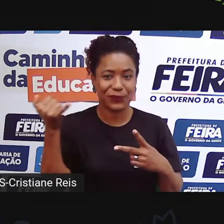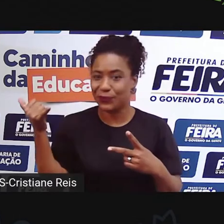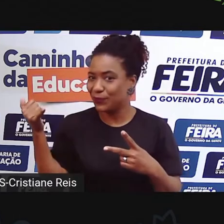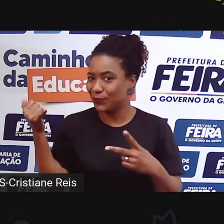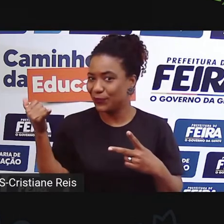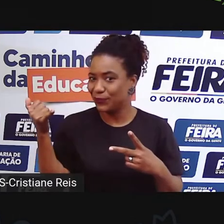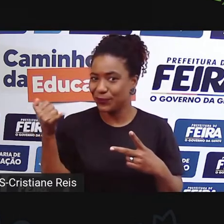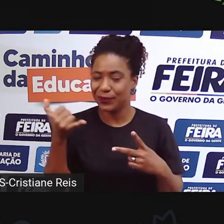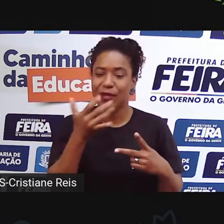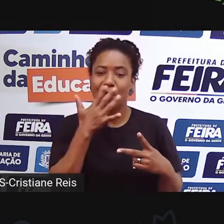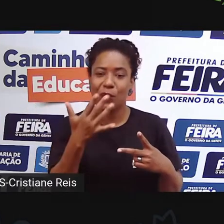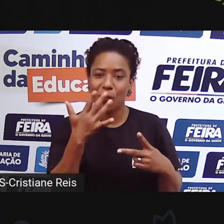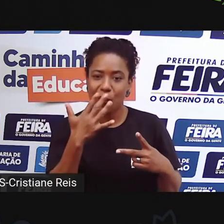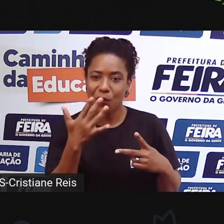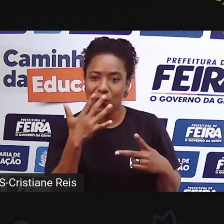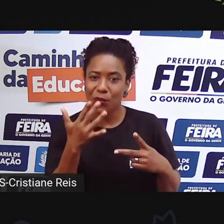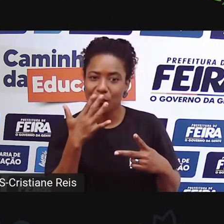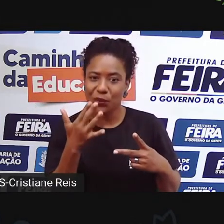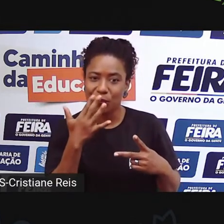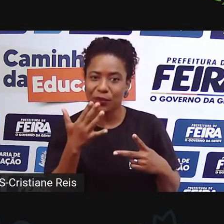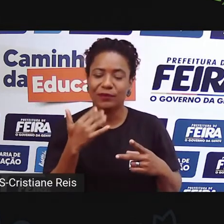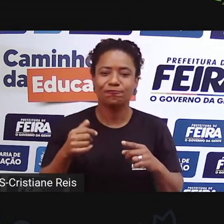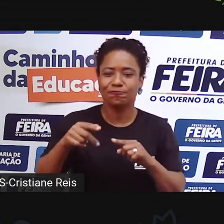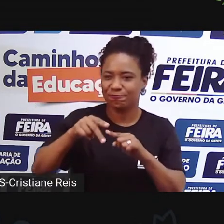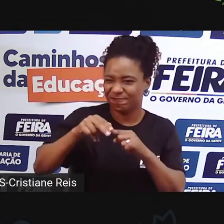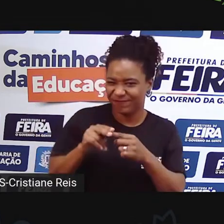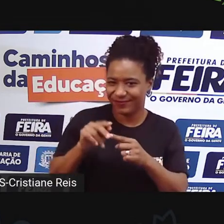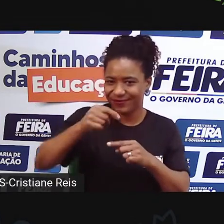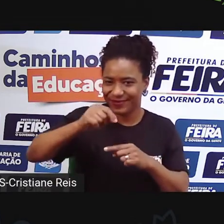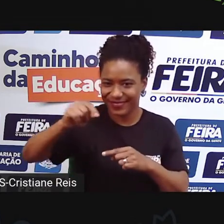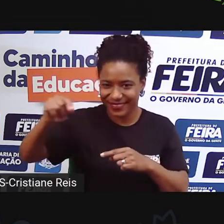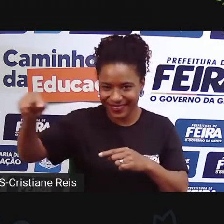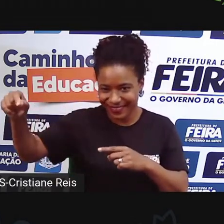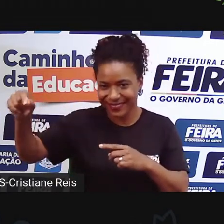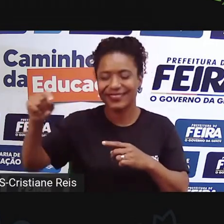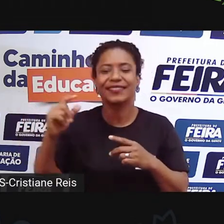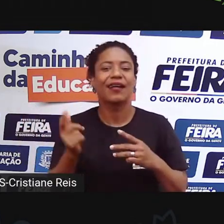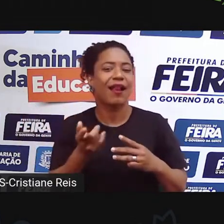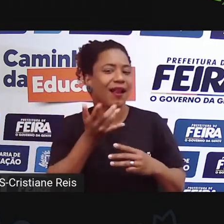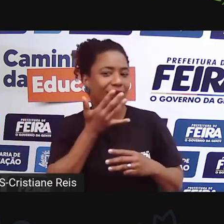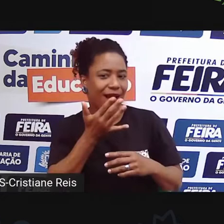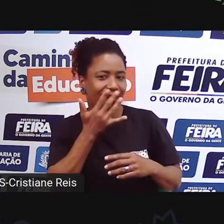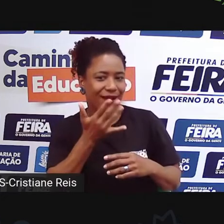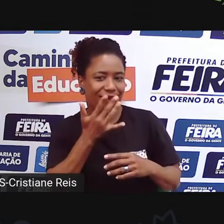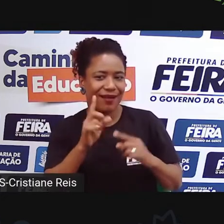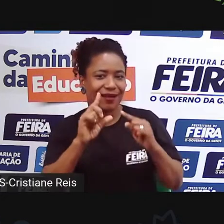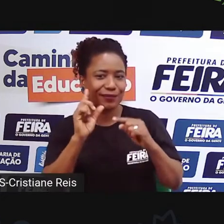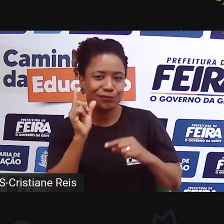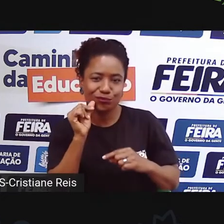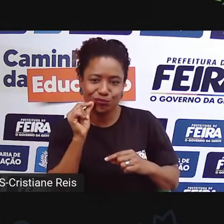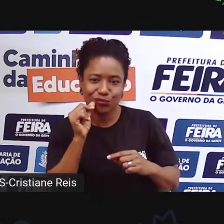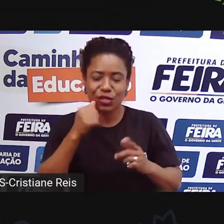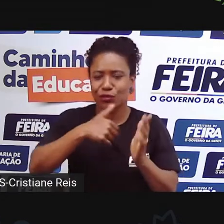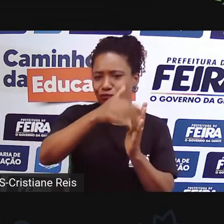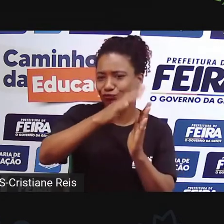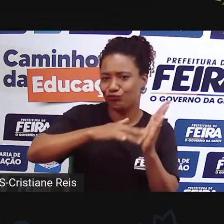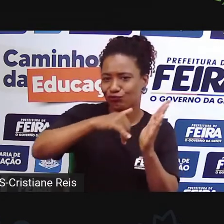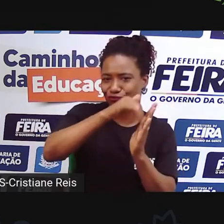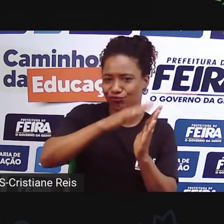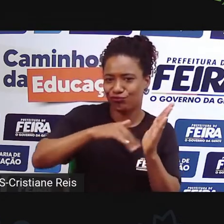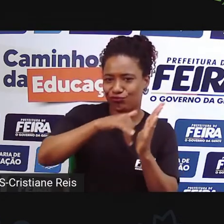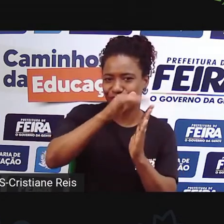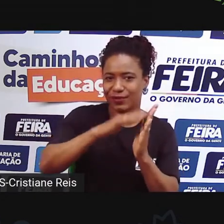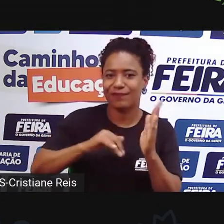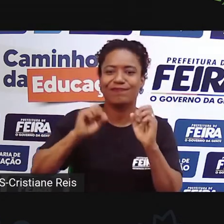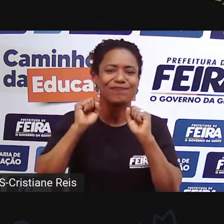tenho algumas aqui. Giz de cera, lápis de cor. Pode ser tinta também, o que você tiver em casa. E